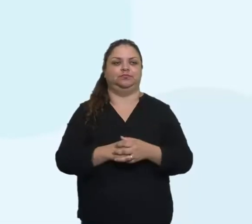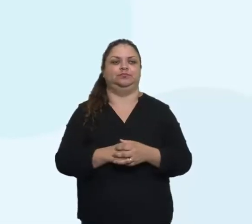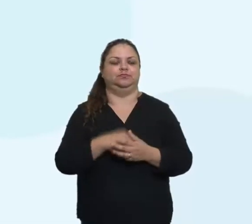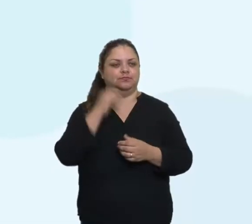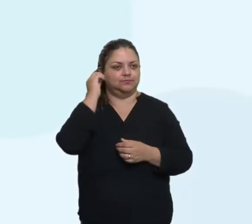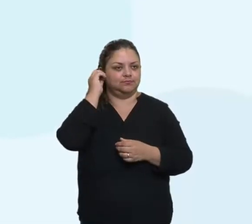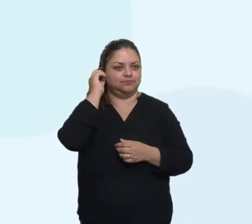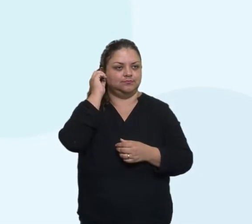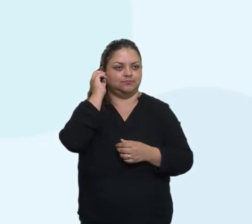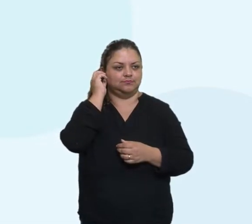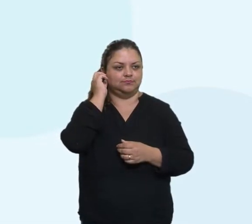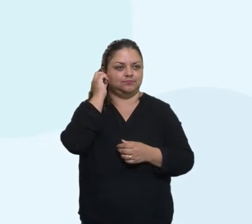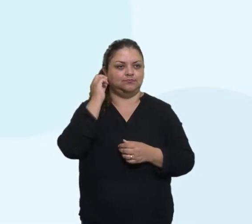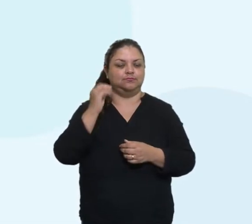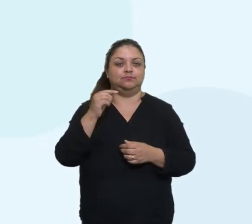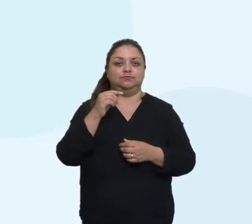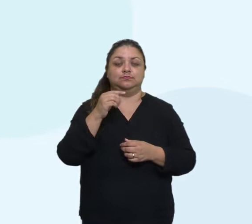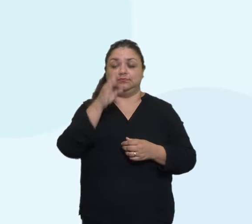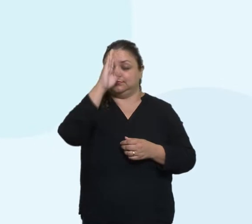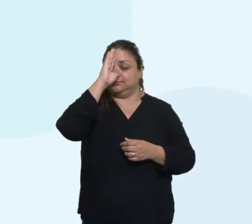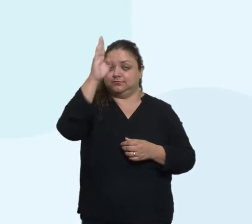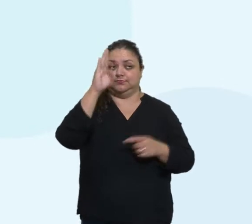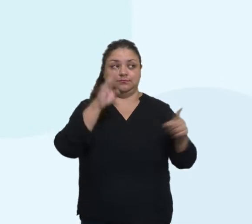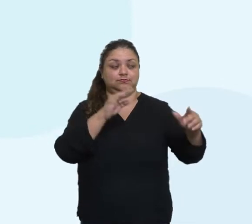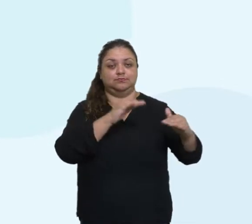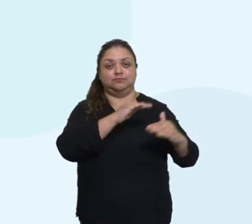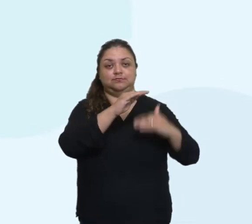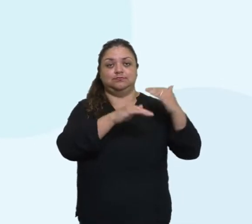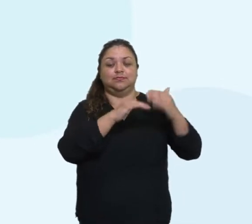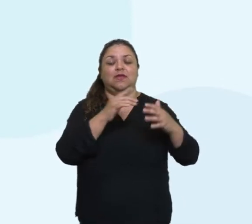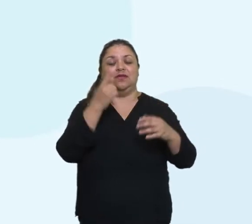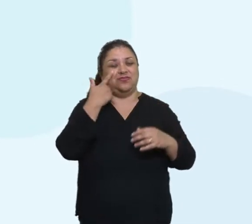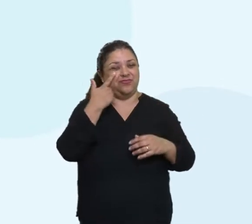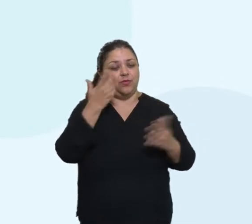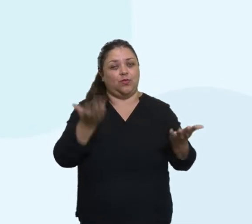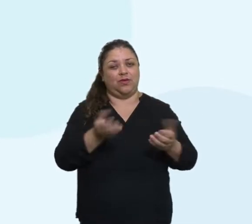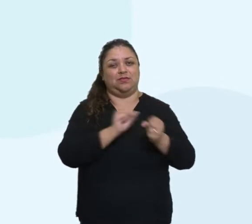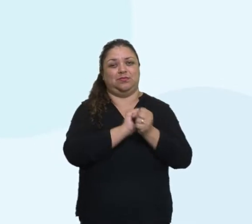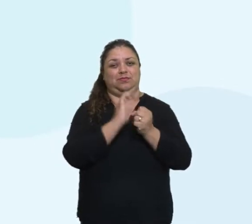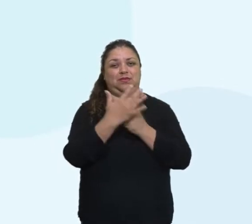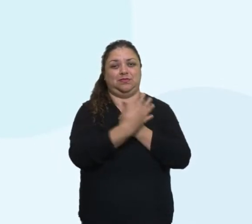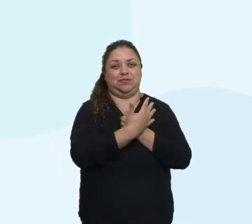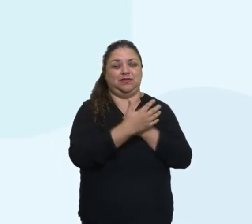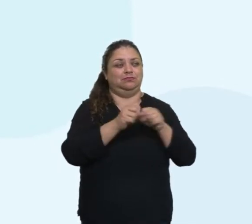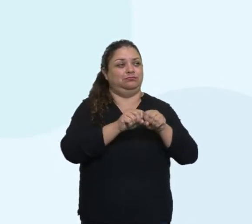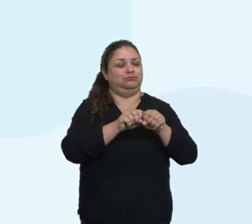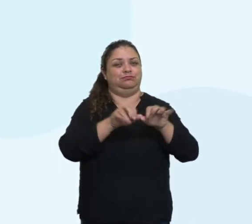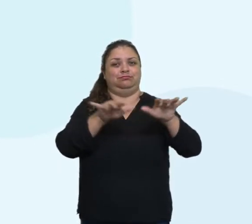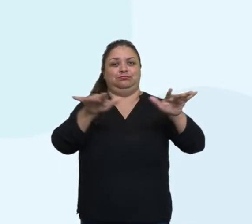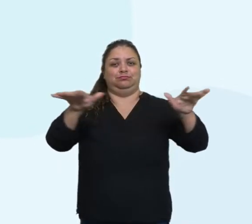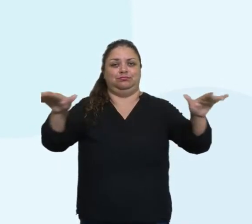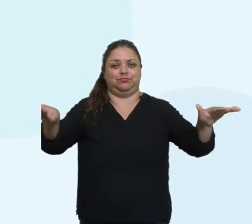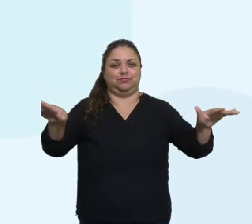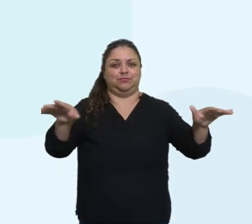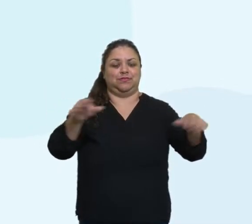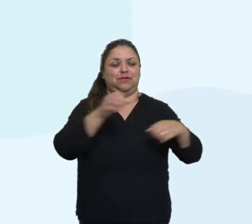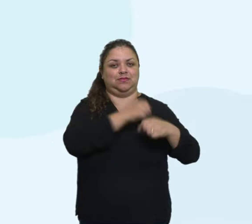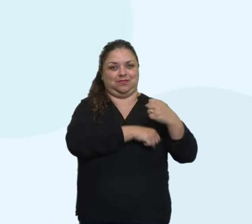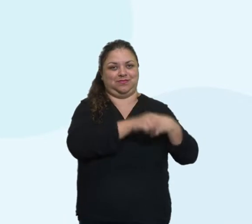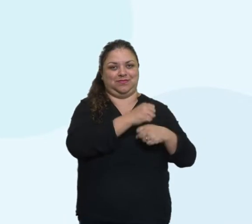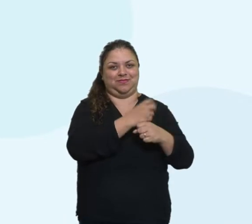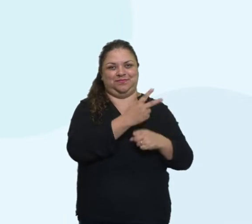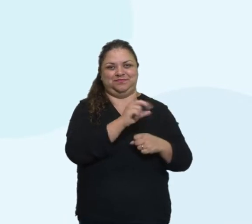dado por desenvolvimento e agravamento da pandemia da correia de Durante é o ano letivo de